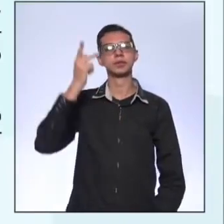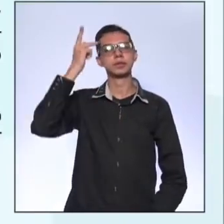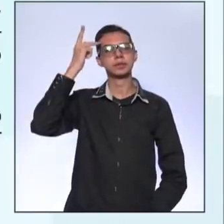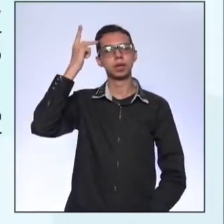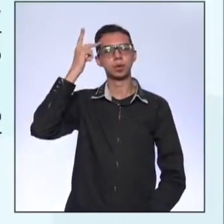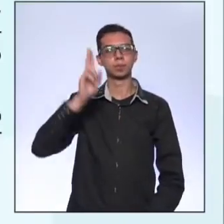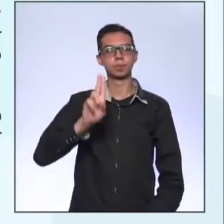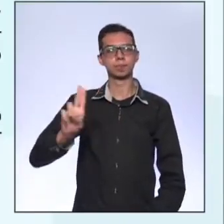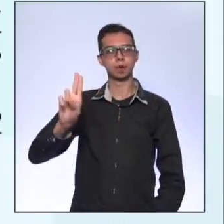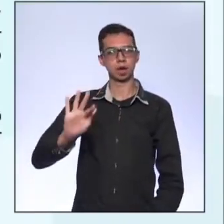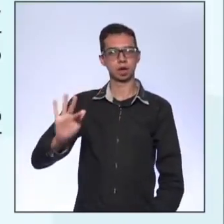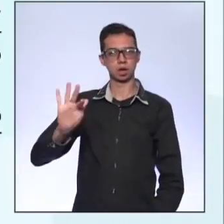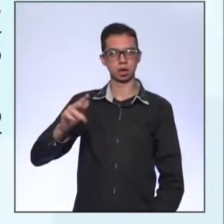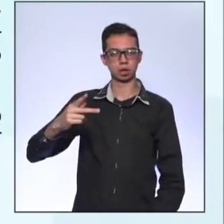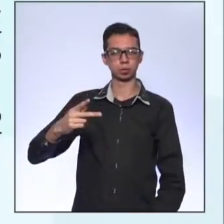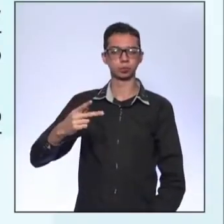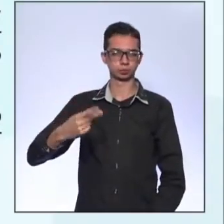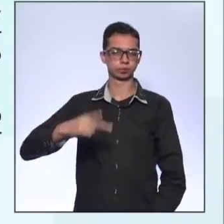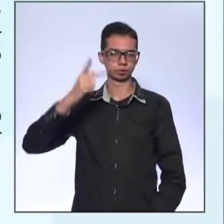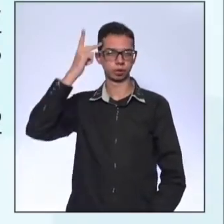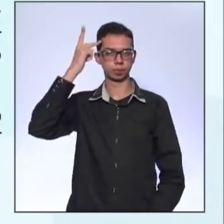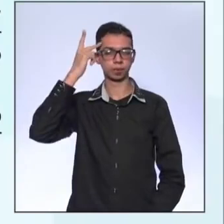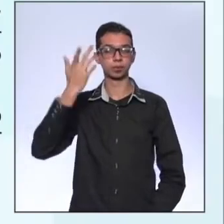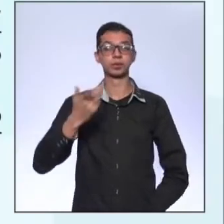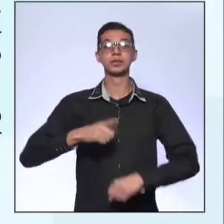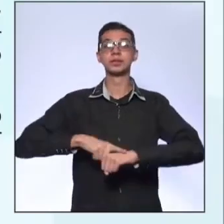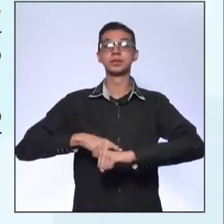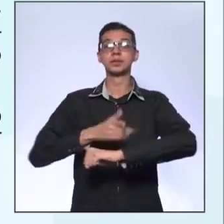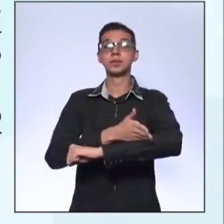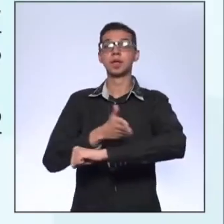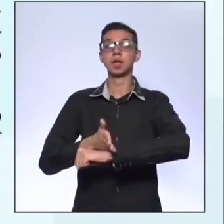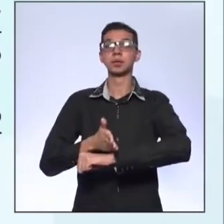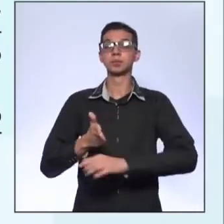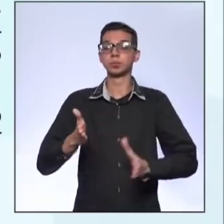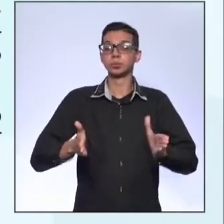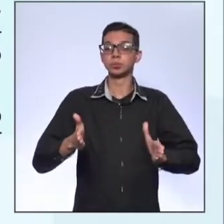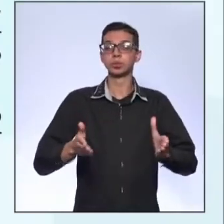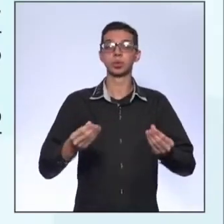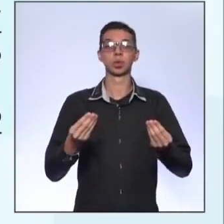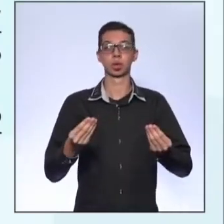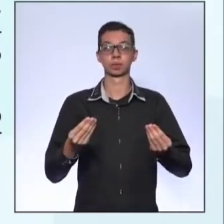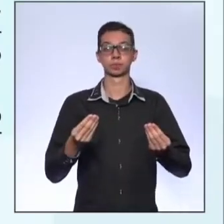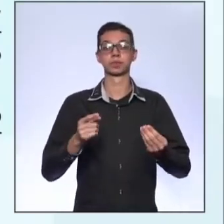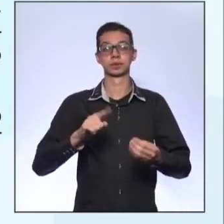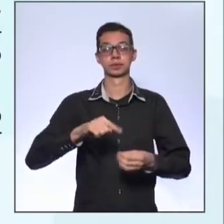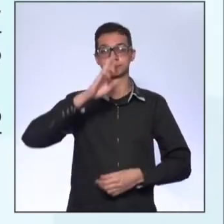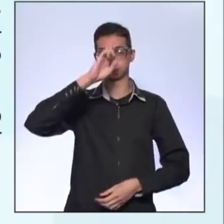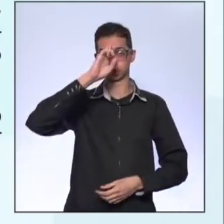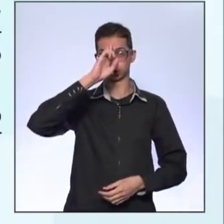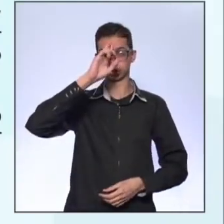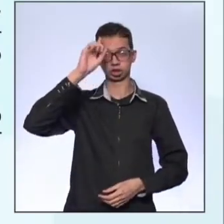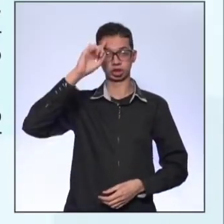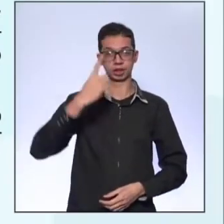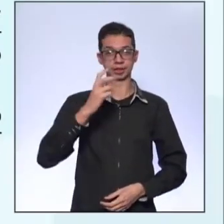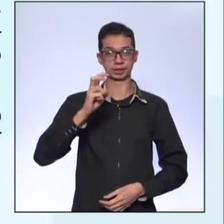O período para solicitação dessa isenção ou redução ocorrerá entre o meio-dia do dia 15 de junho,